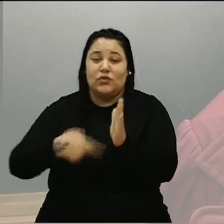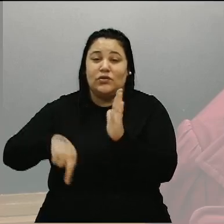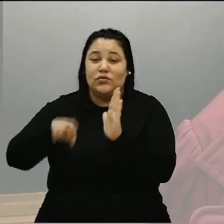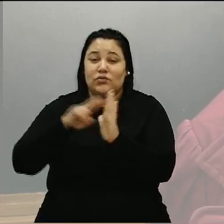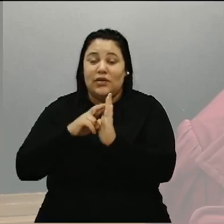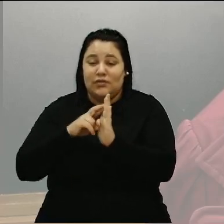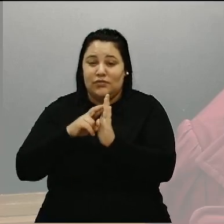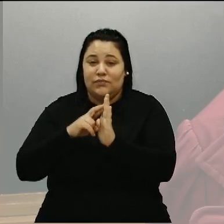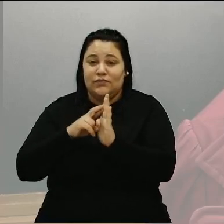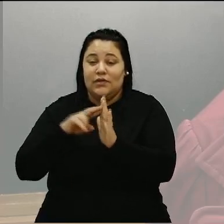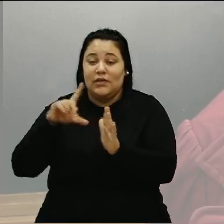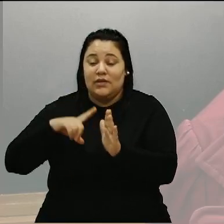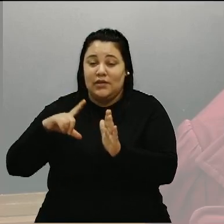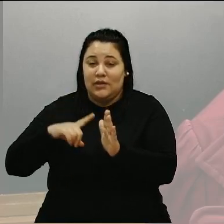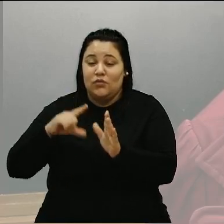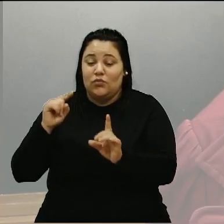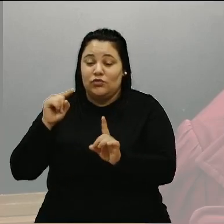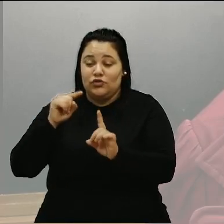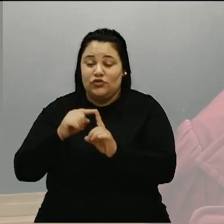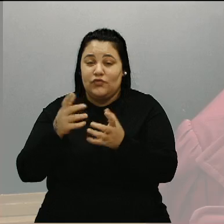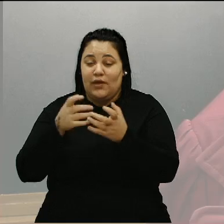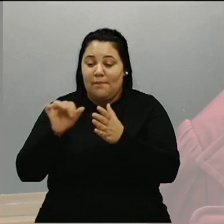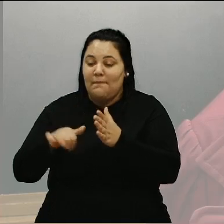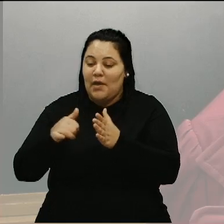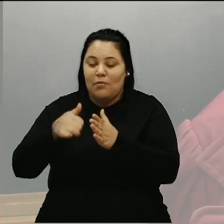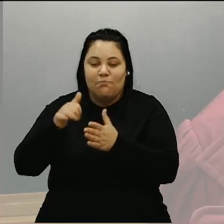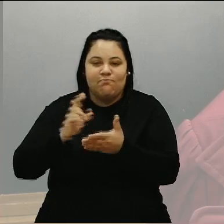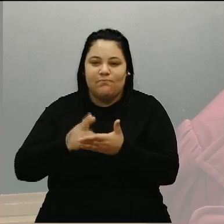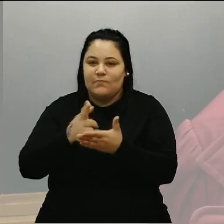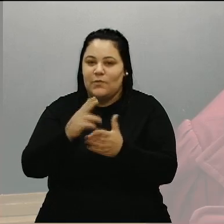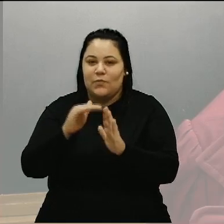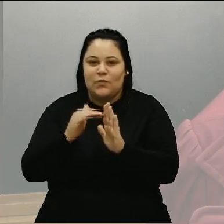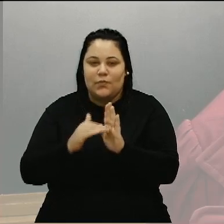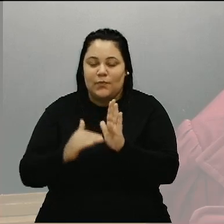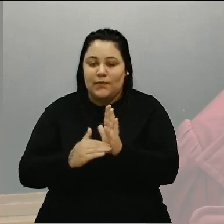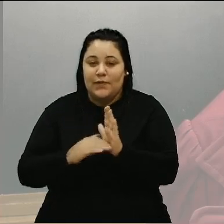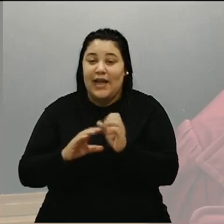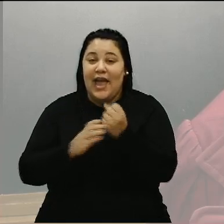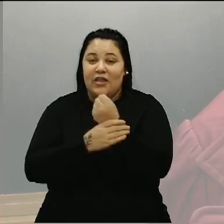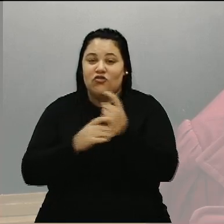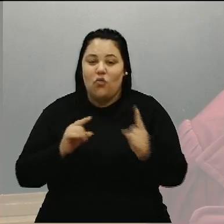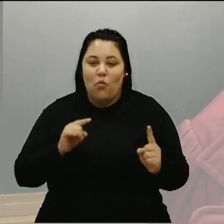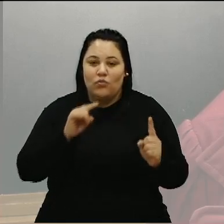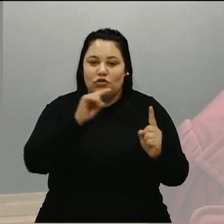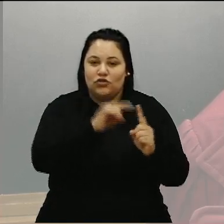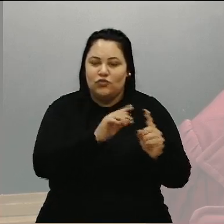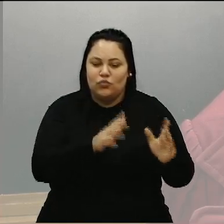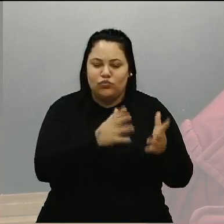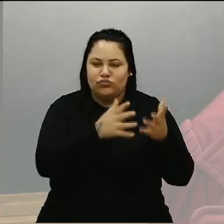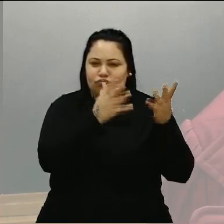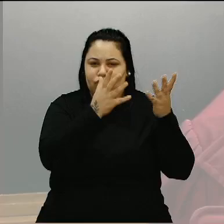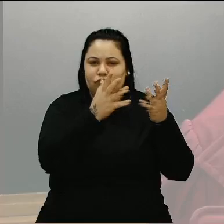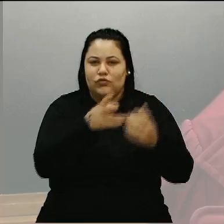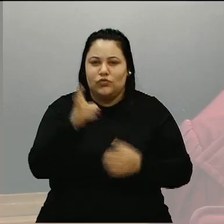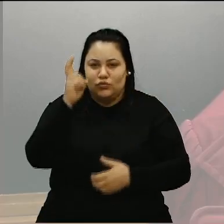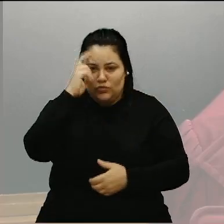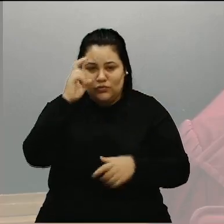visando aprimorar constantemente o programa e garantir que os objetivos de fomento à cultura